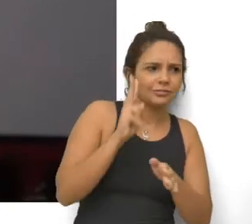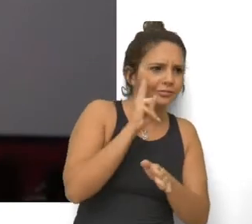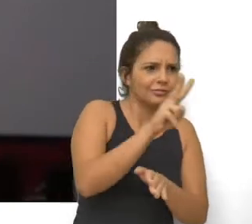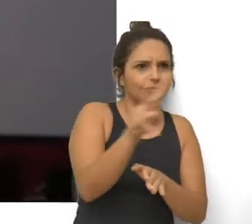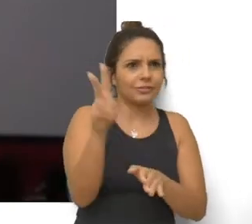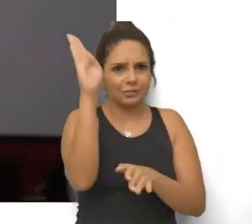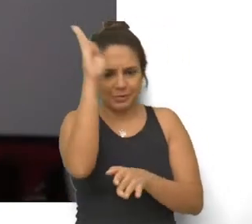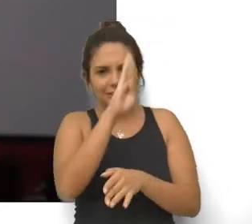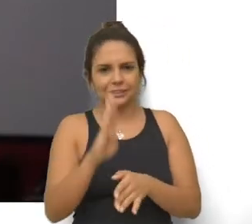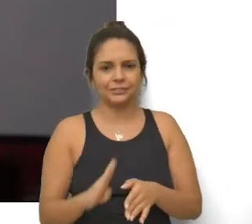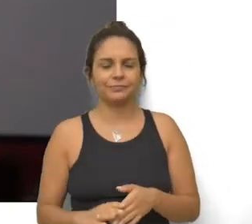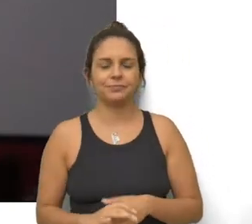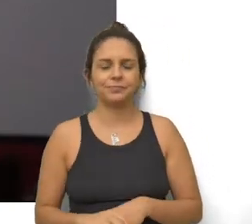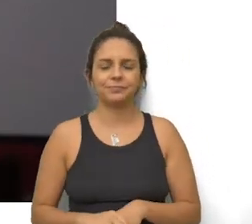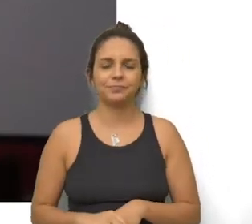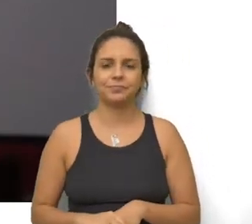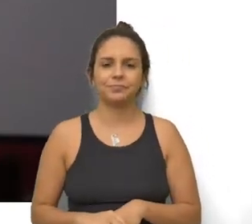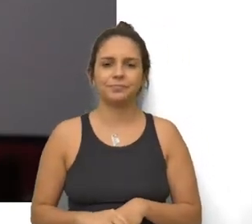além disso,